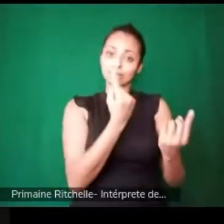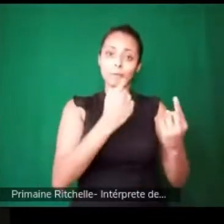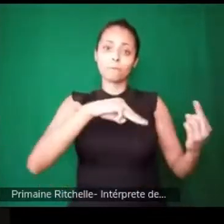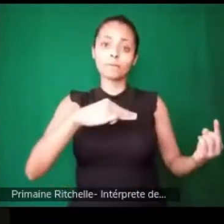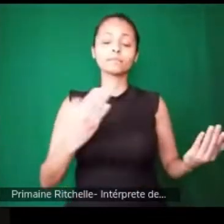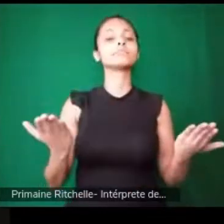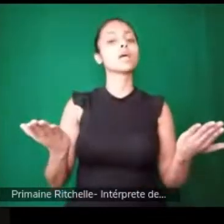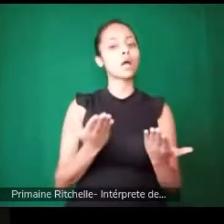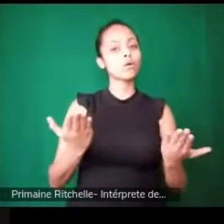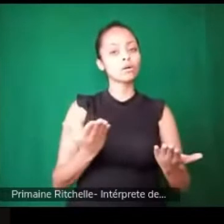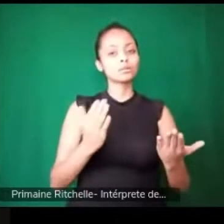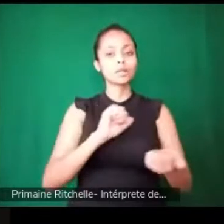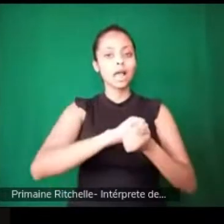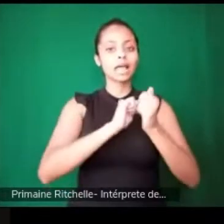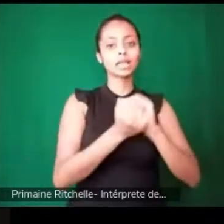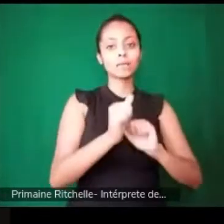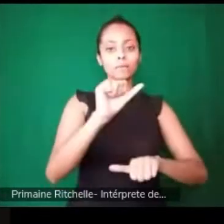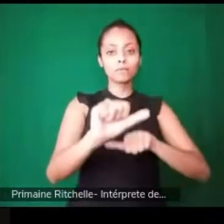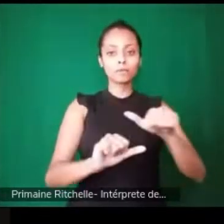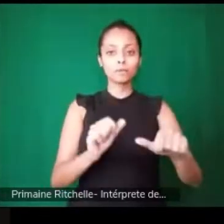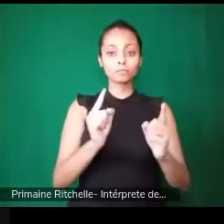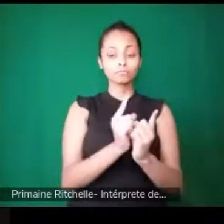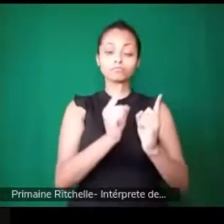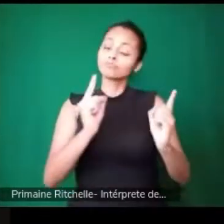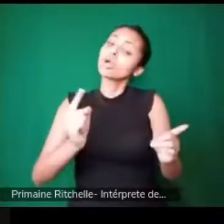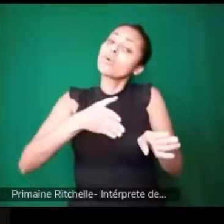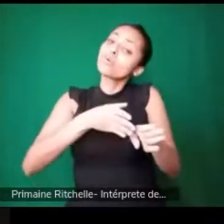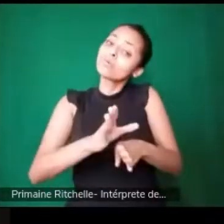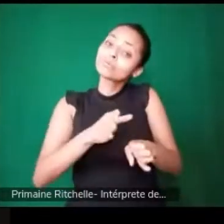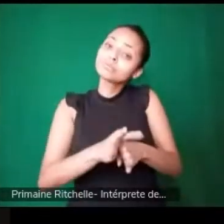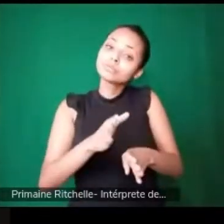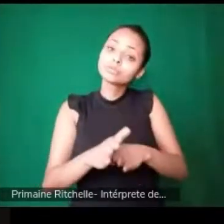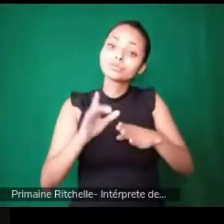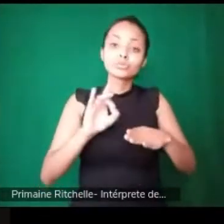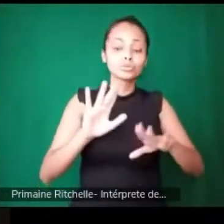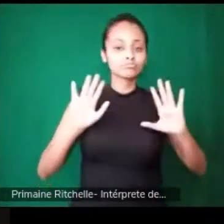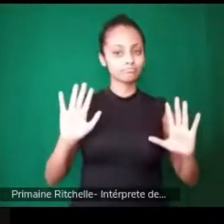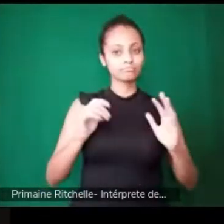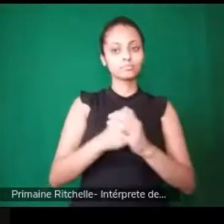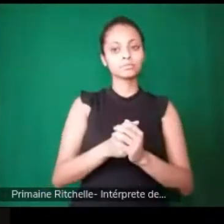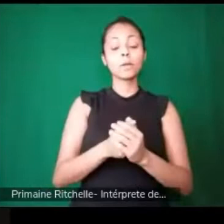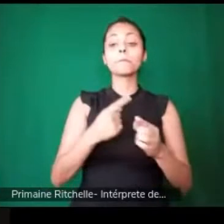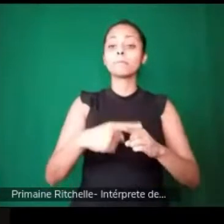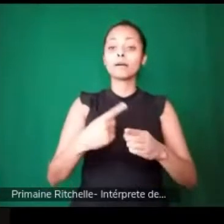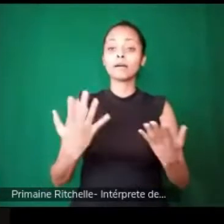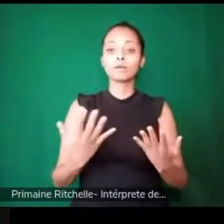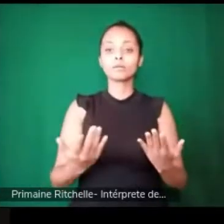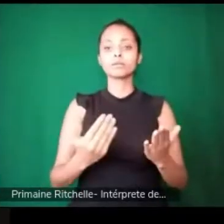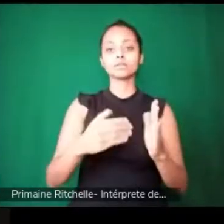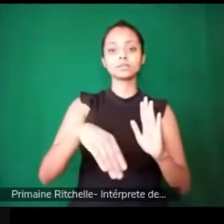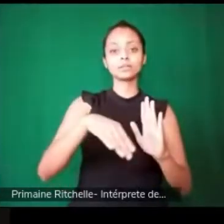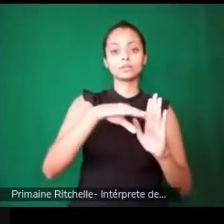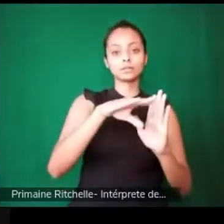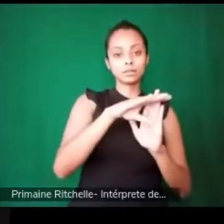agora o distanciamento como uma recomendação, né, considerando o avanço aí dos protocolos do plano de